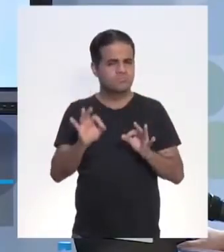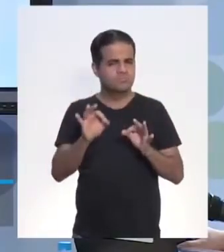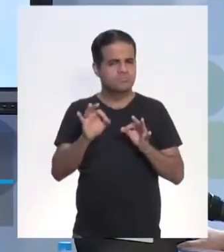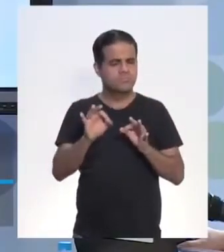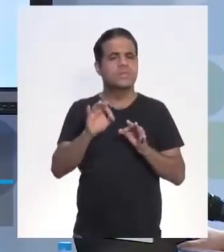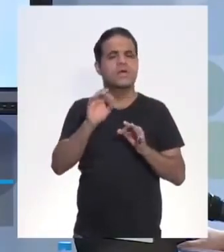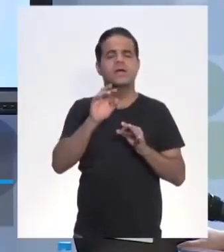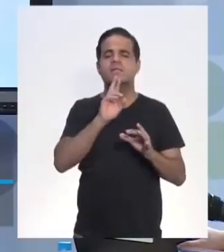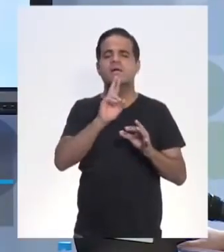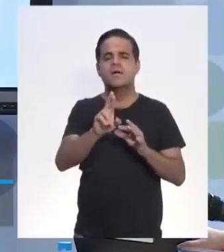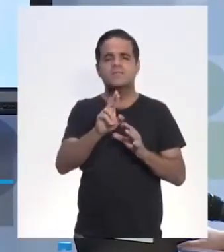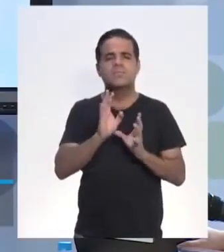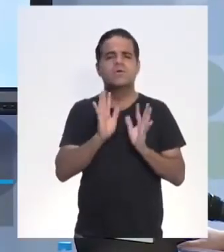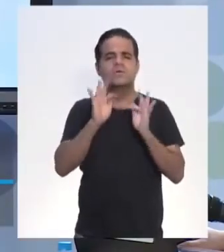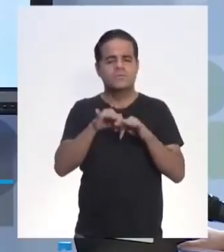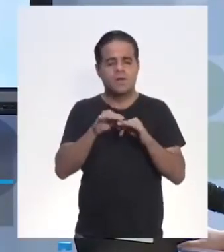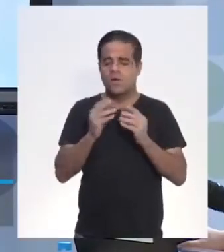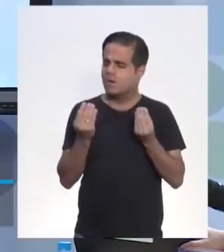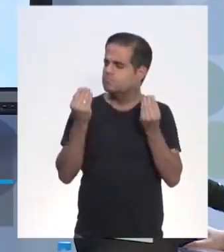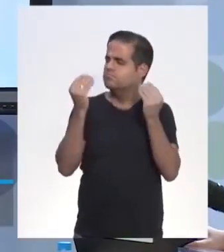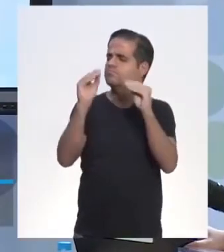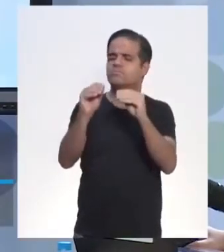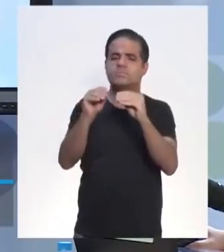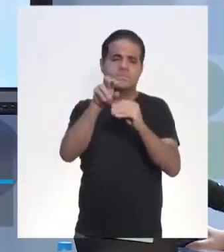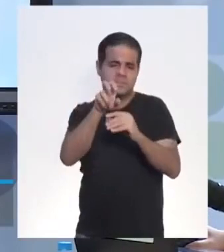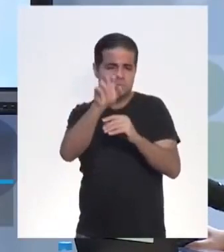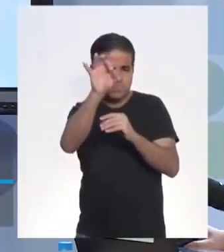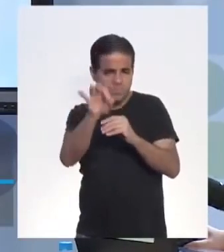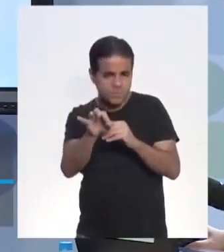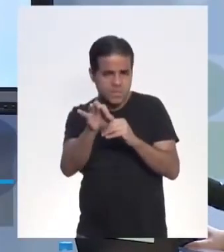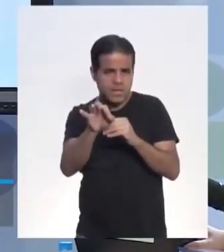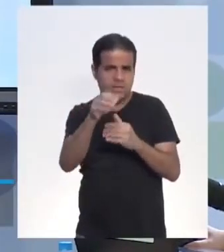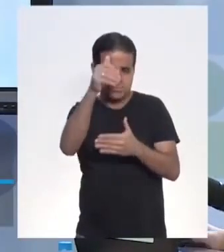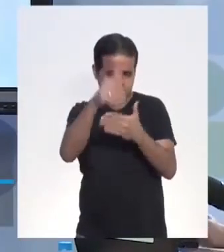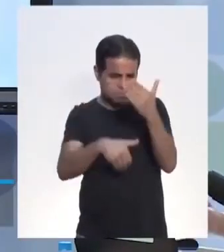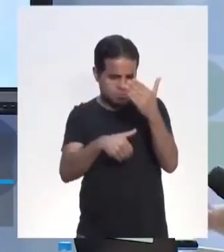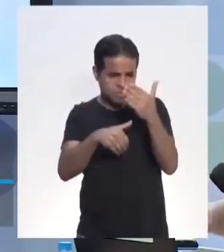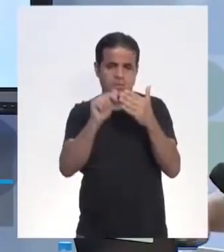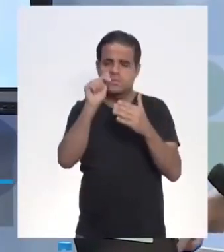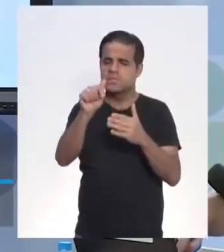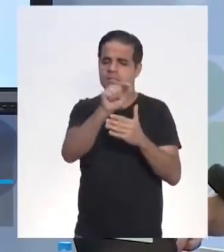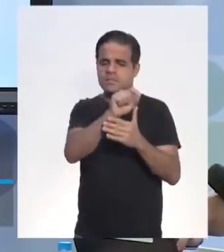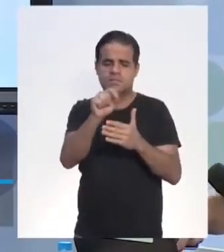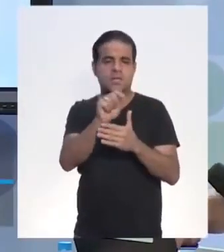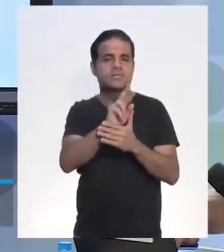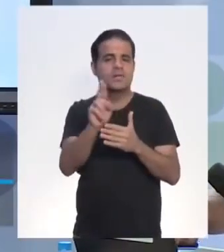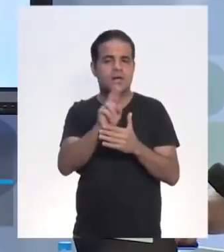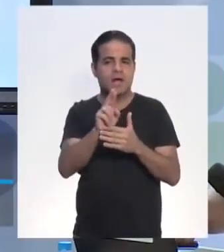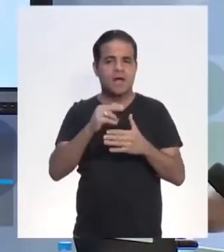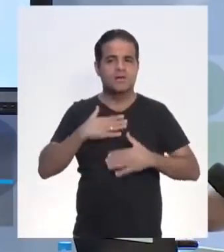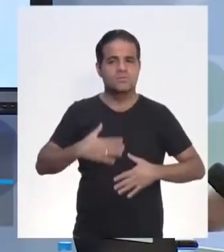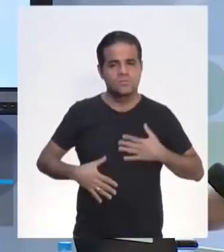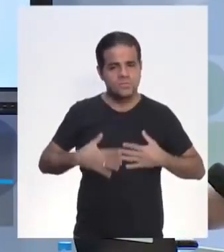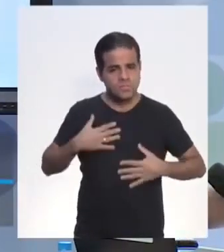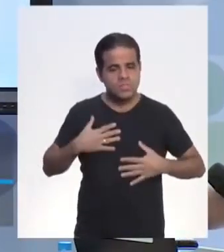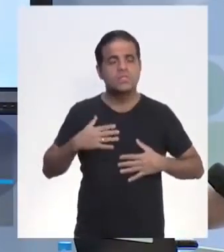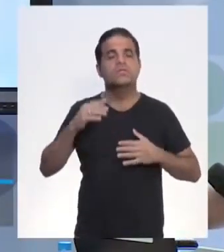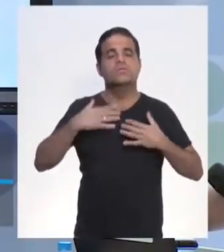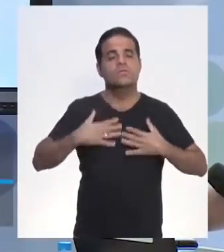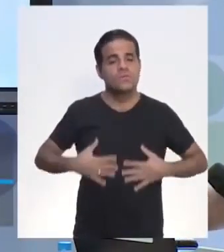essa resolução tá ela colocou a senha cinco porcento de desconto de 700reais do vestido